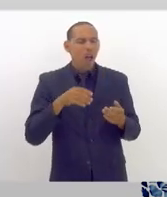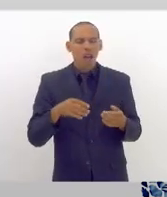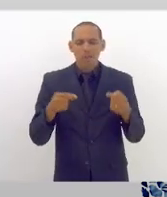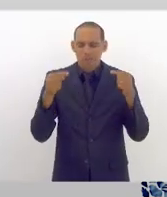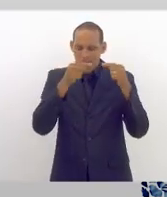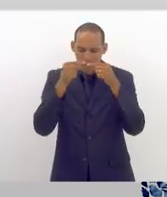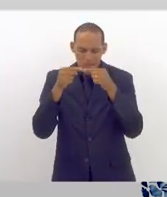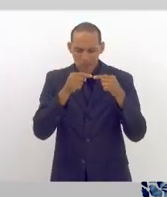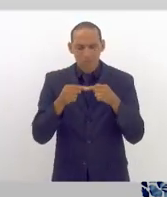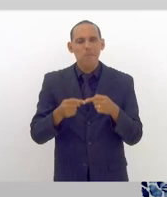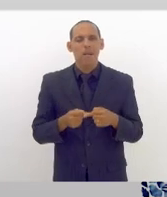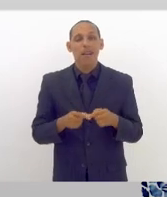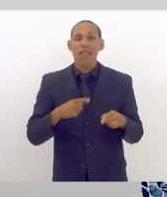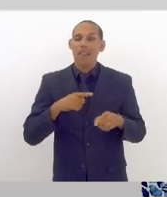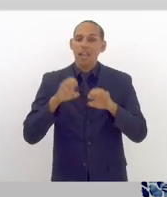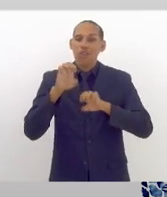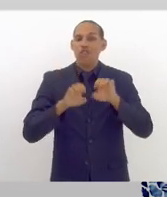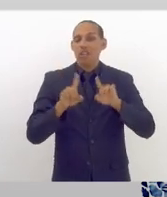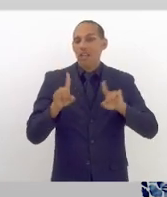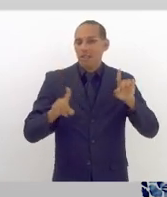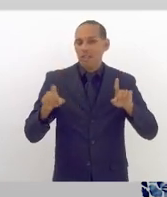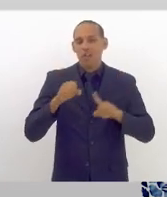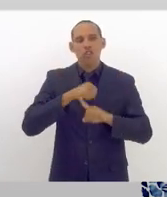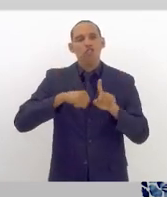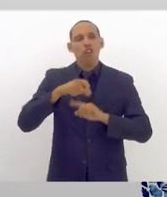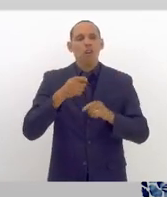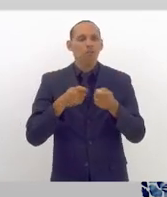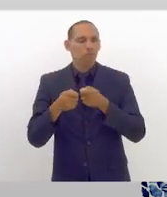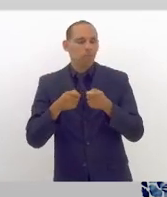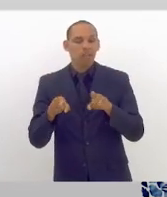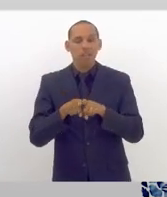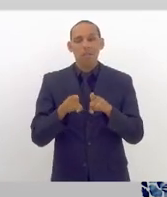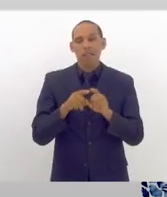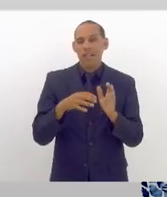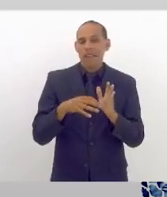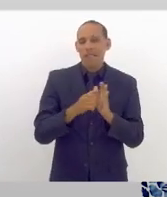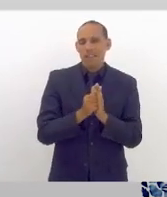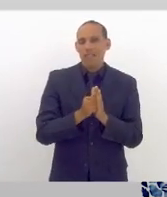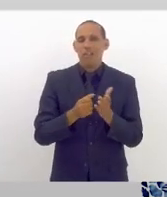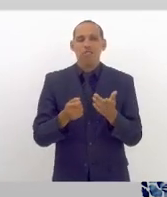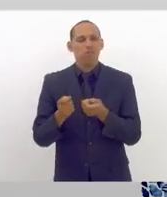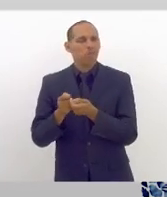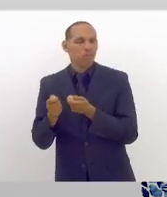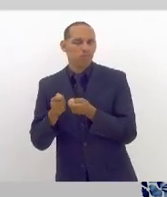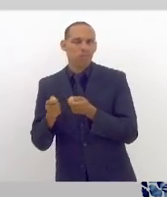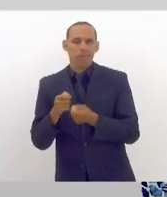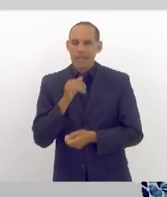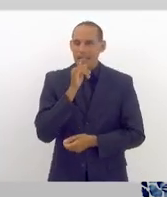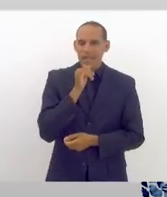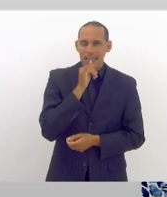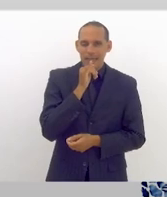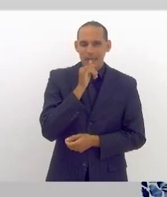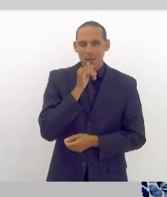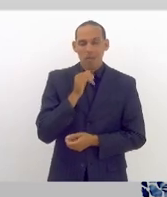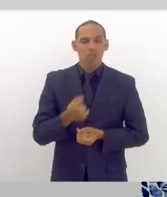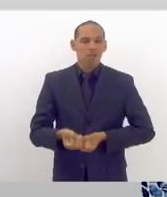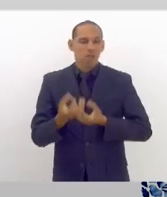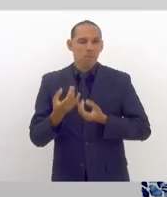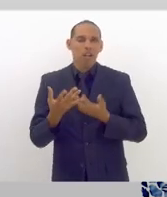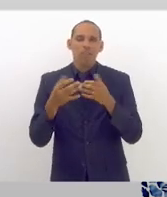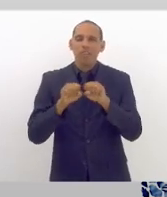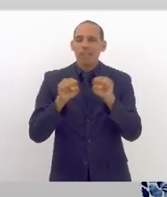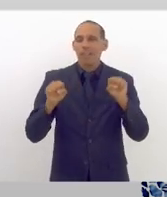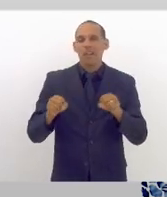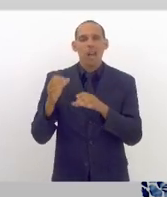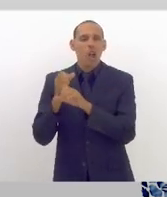estatísticas socioeconômicas e registros administrativos tais como dados do sistema de contas regionais que